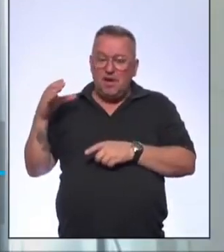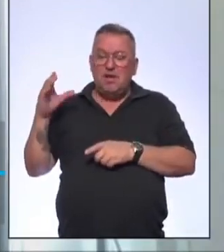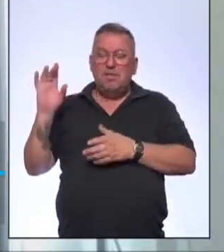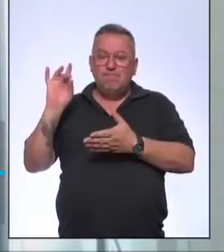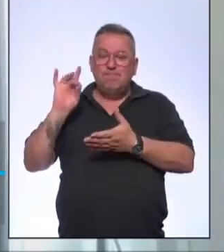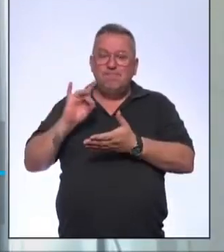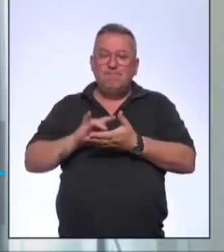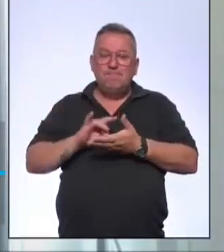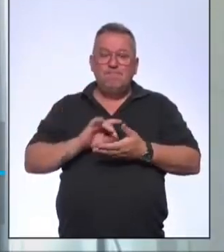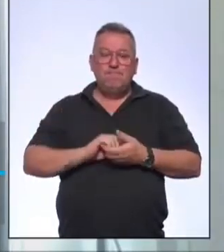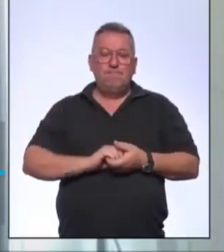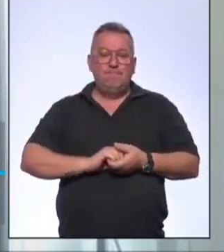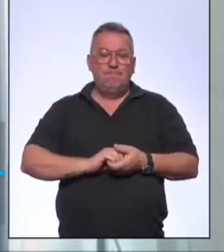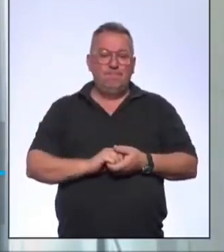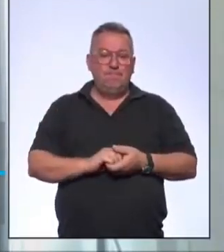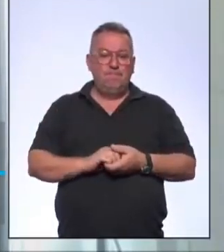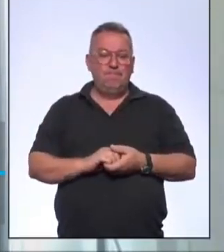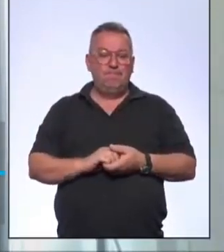de alta qualidade. Sim.